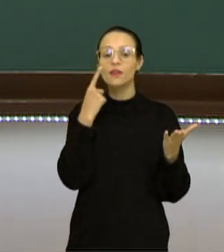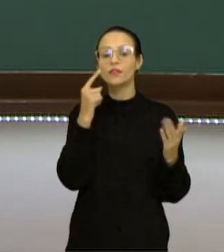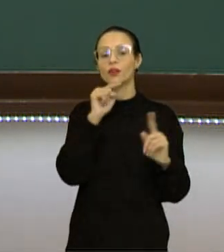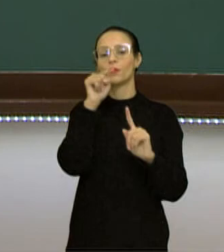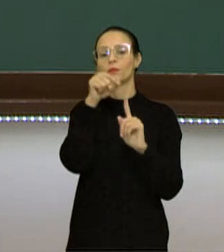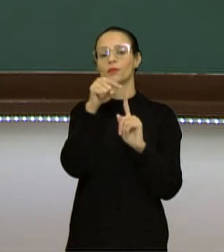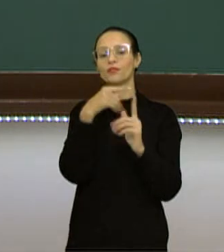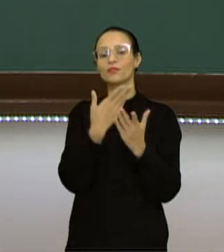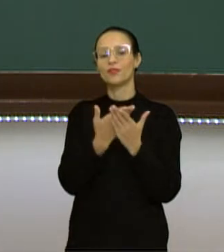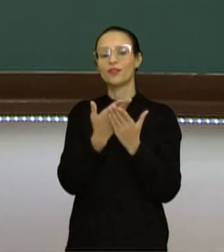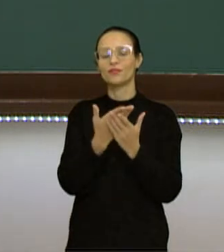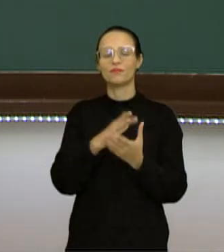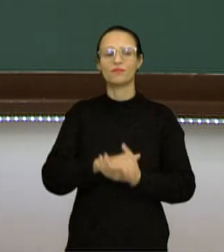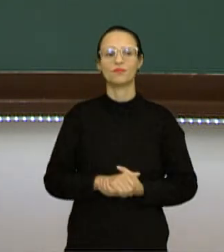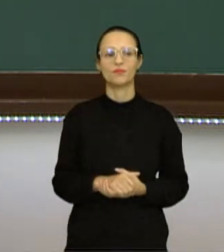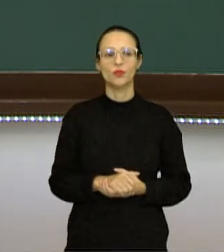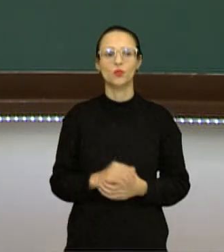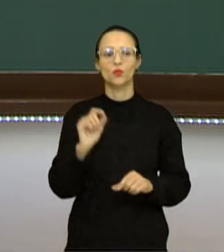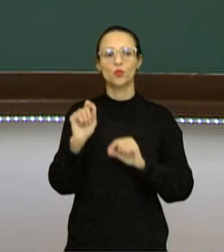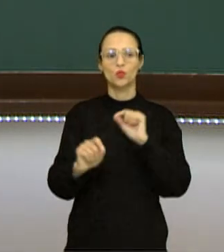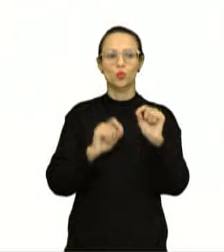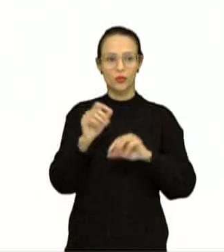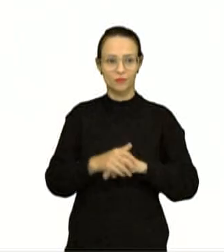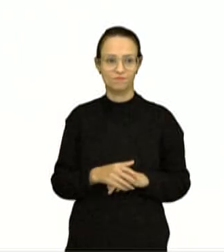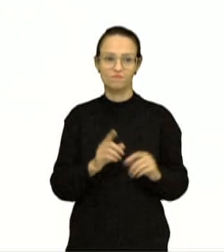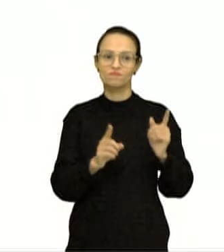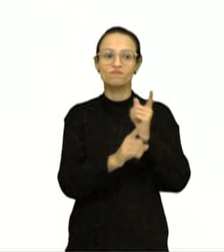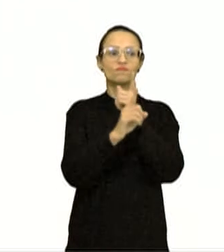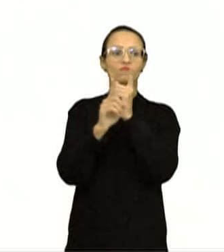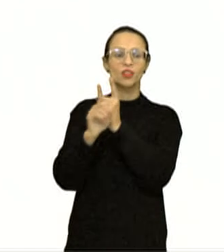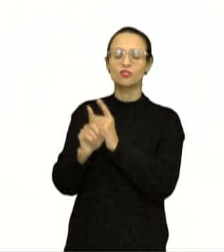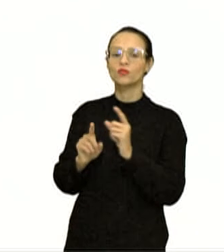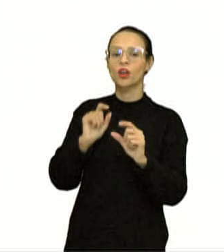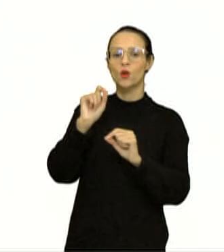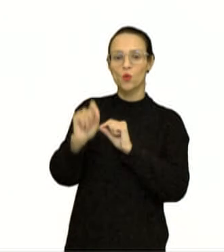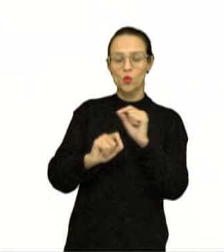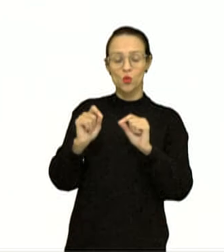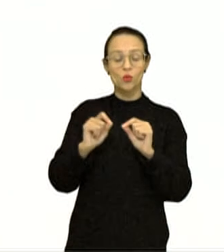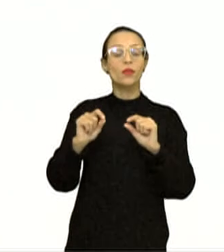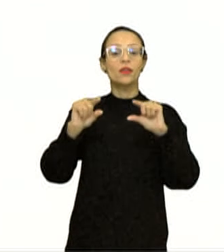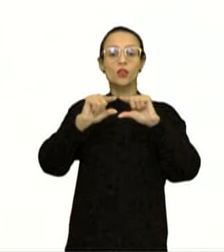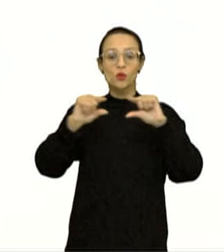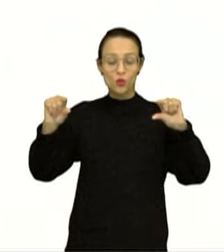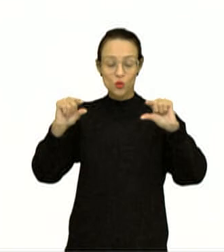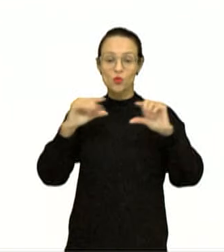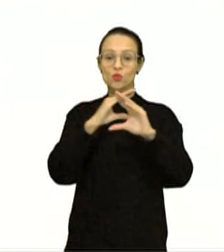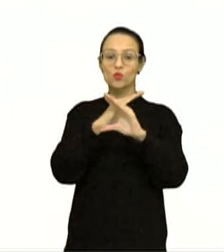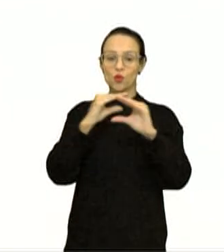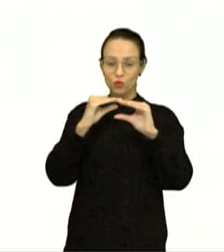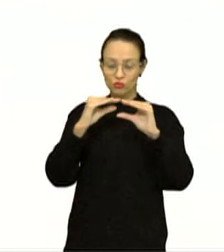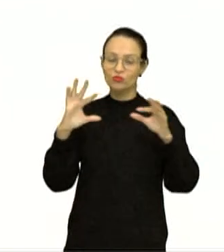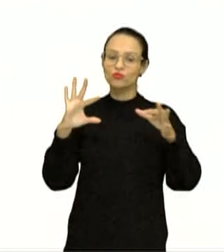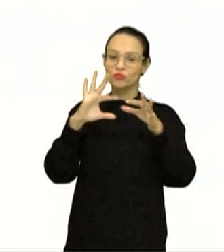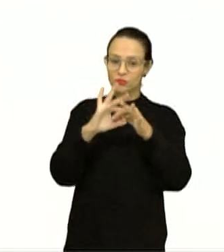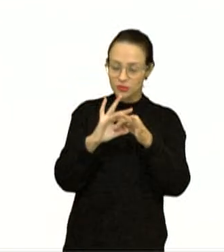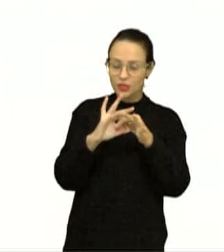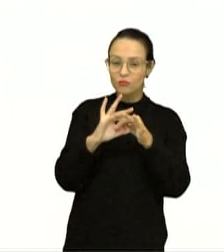aula. Eles são identificar a relação que conjunções e locuções